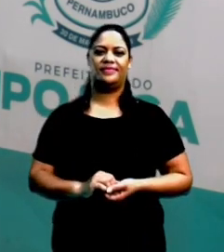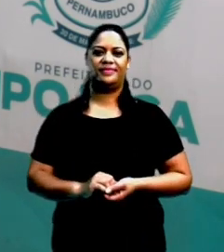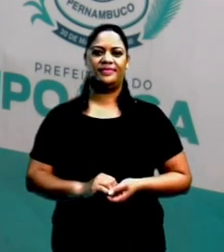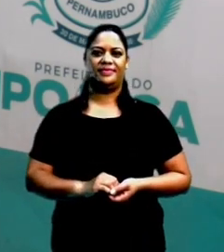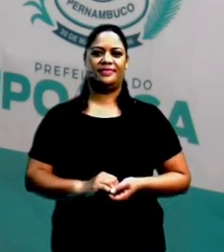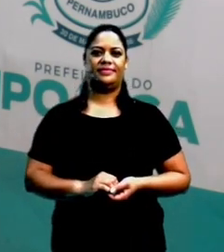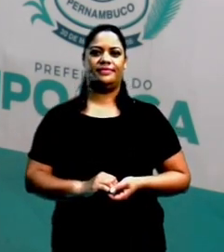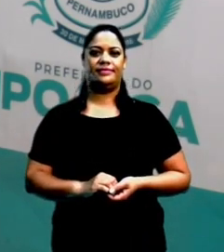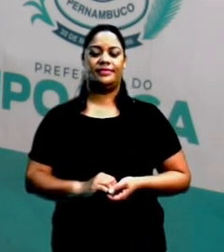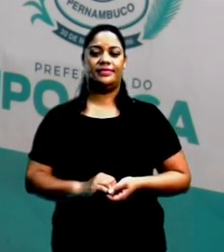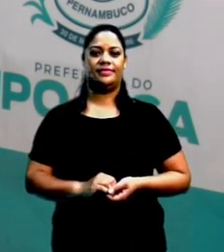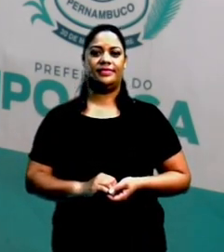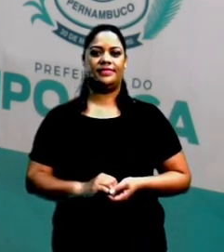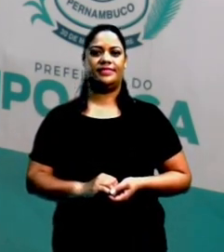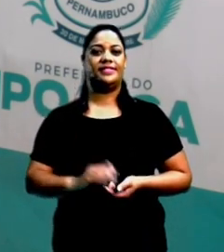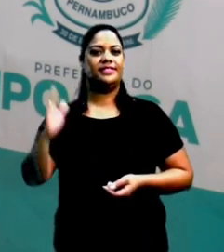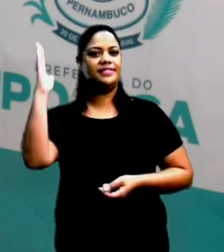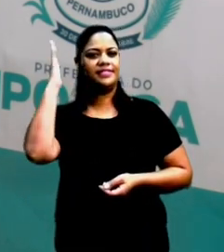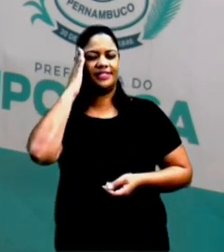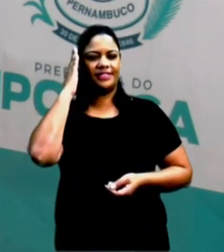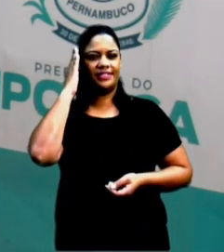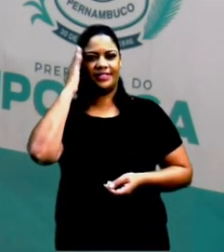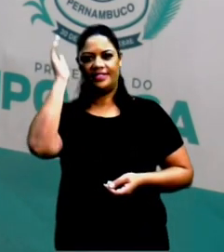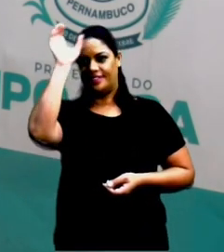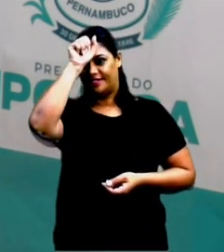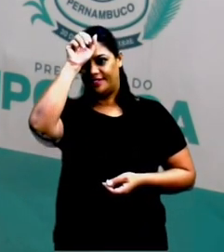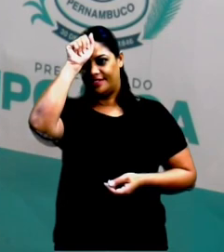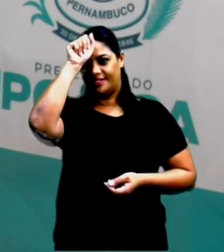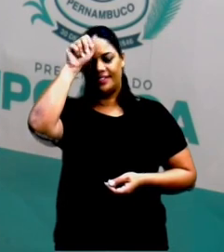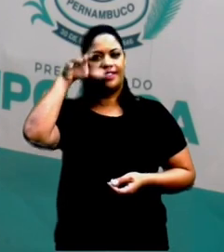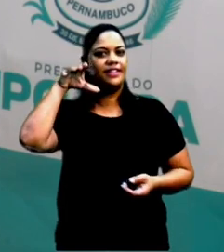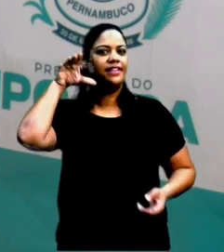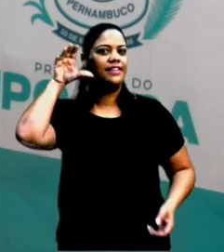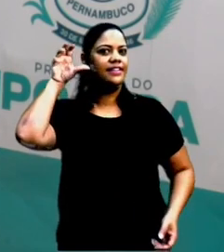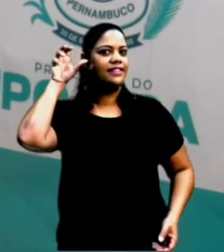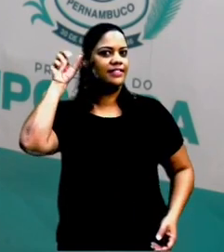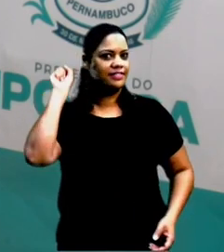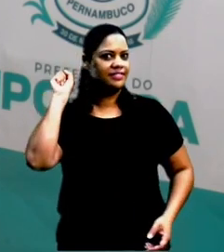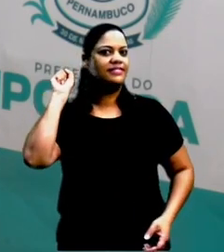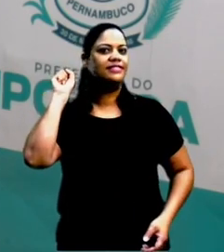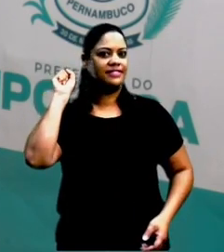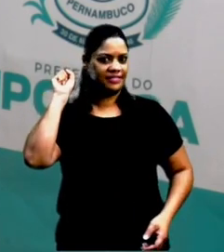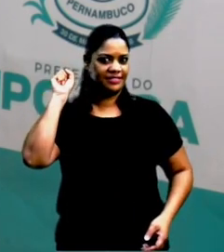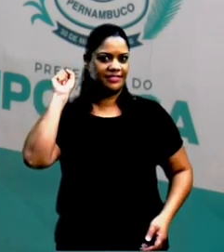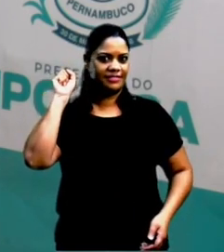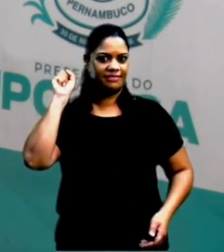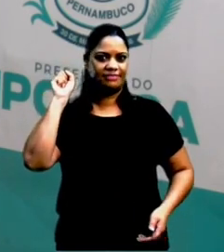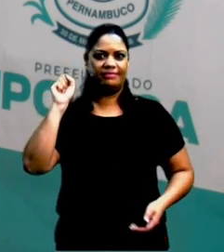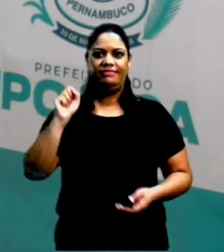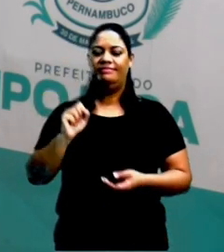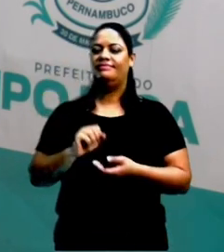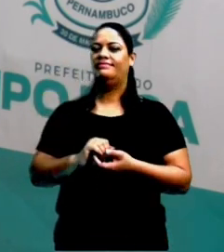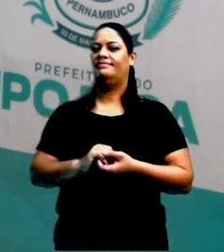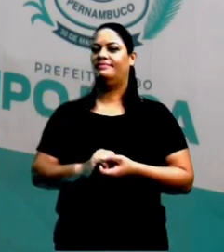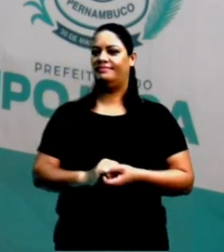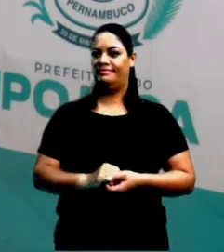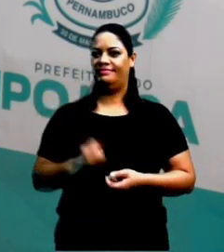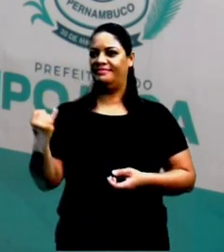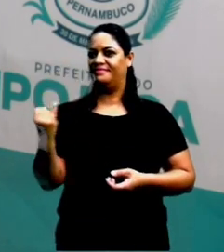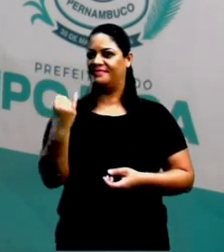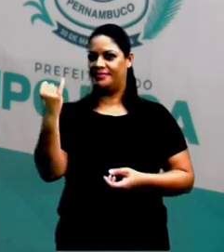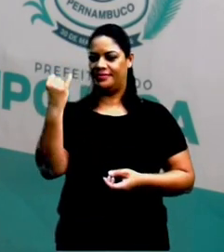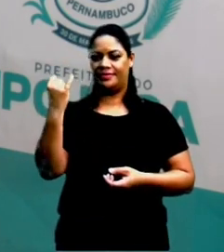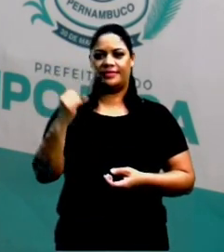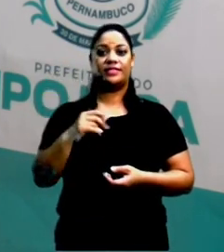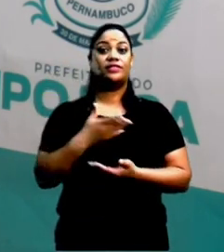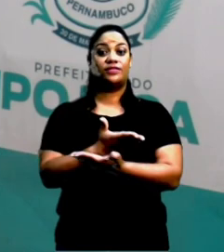portuguesa. Nós vamos entender, vamos aprender a escuta atenta, a intenção de uma escuta atenta.